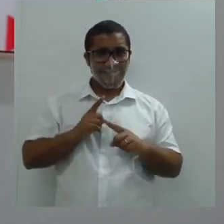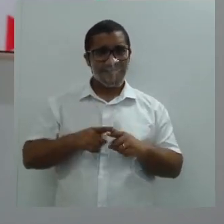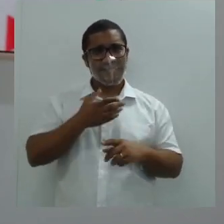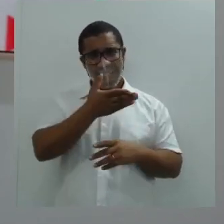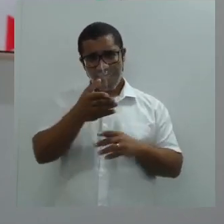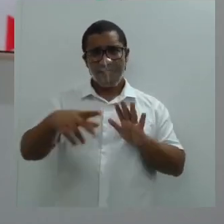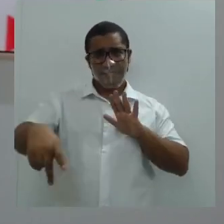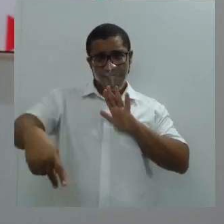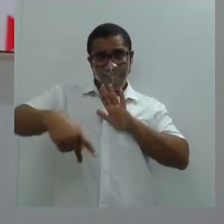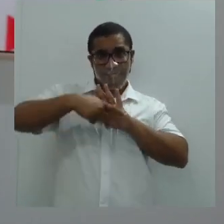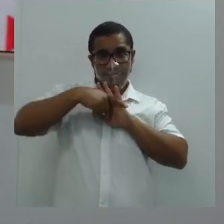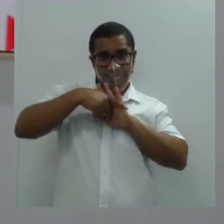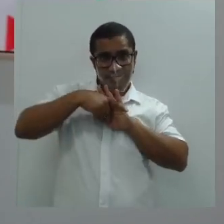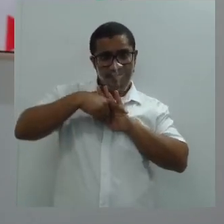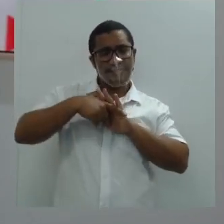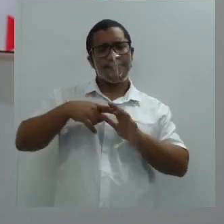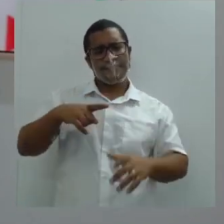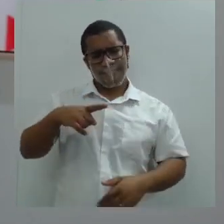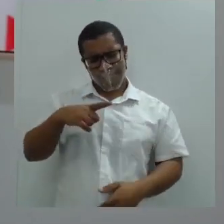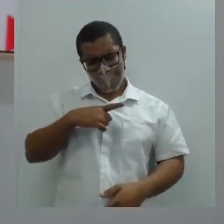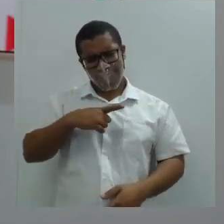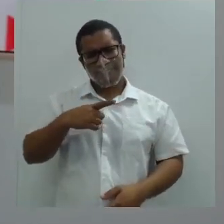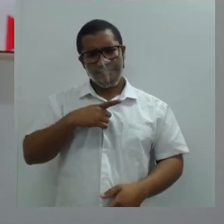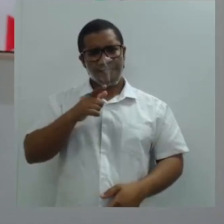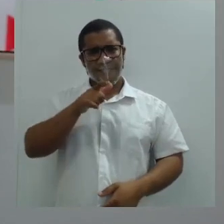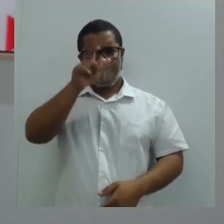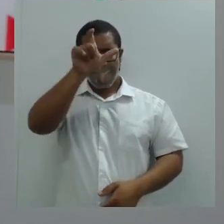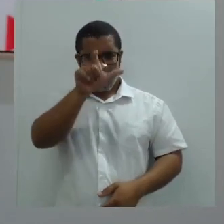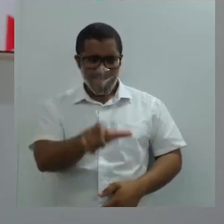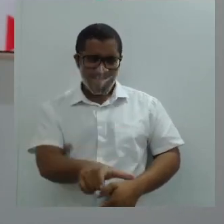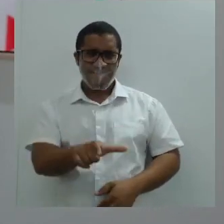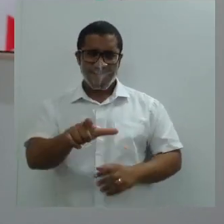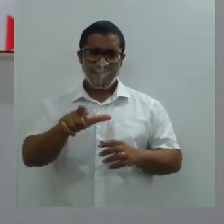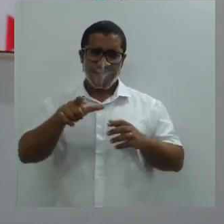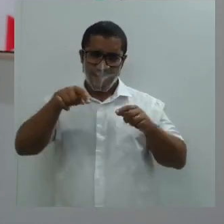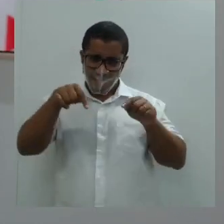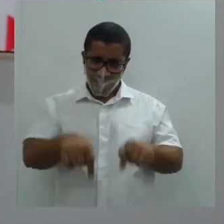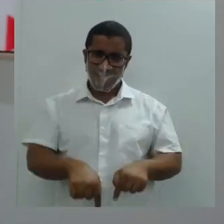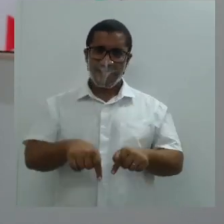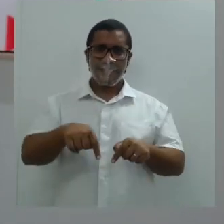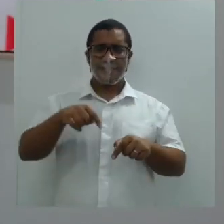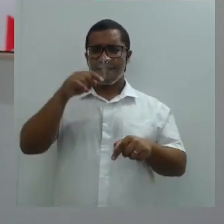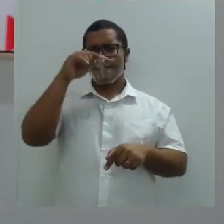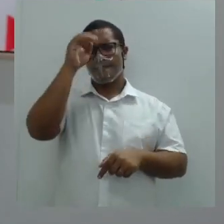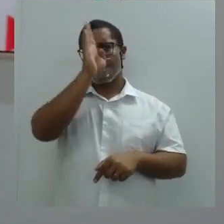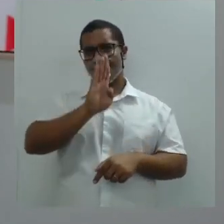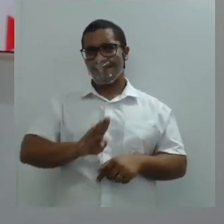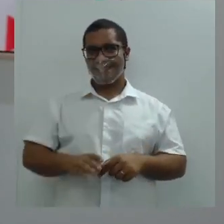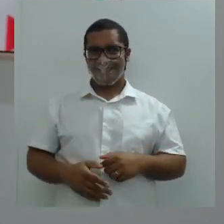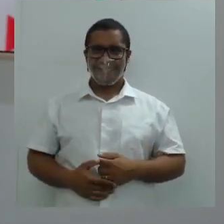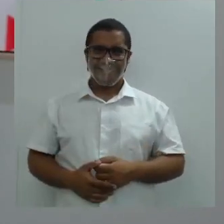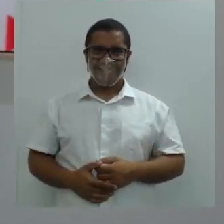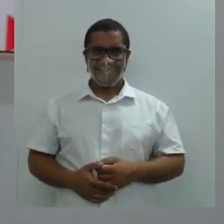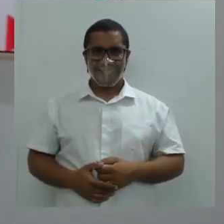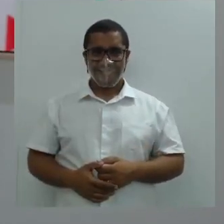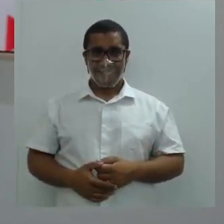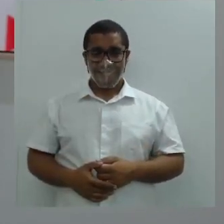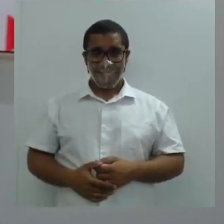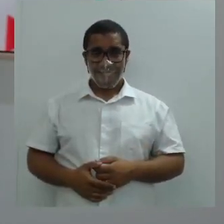faz parte, né, é um cidadão nativo do território brasileiro, tá